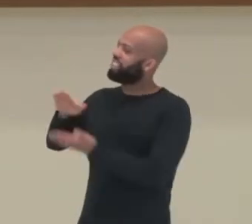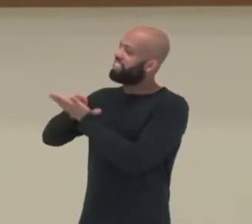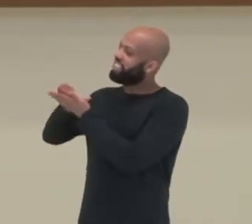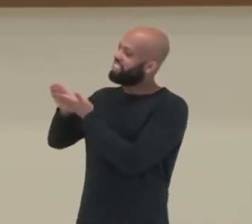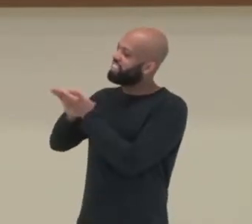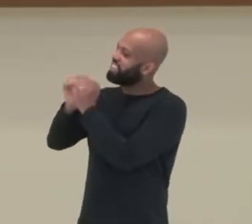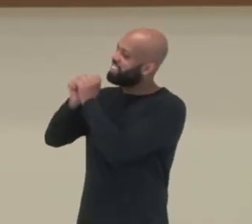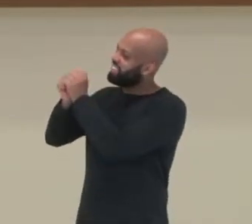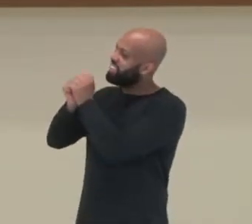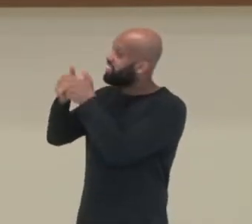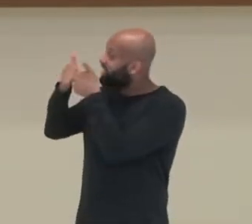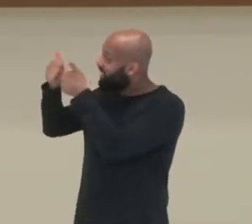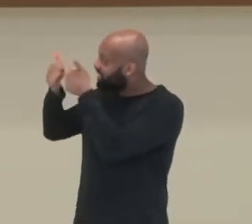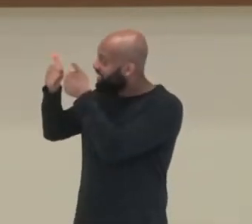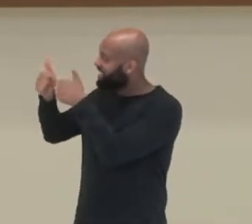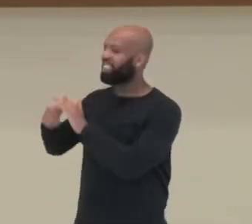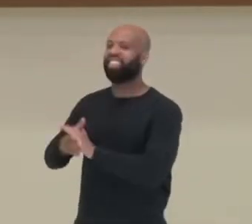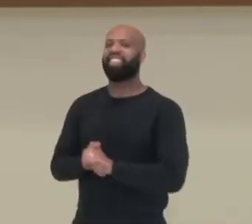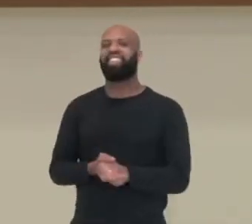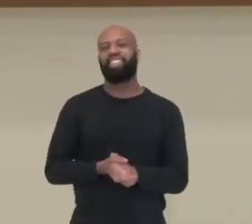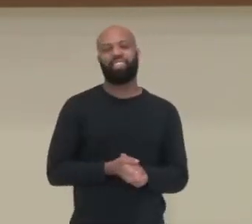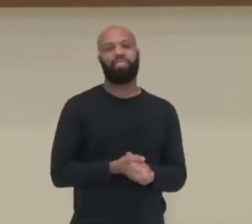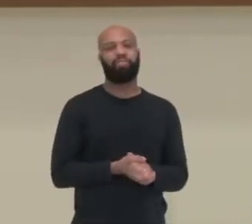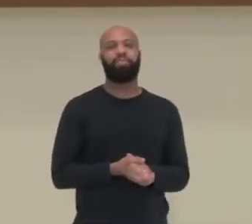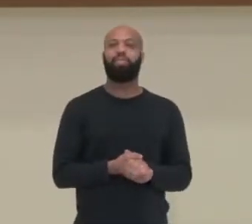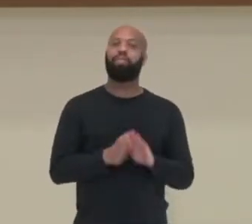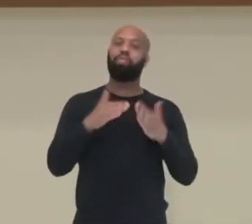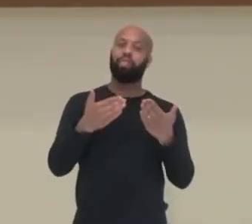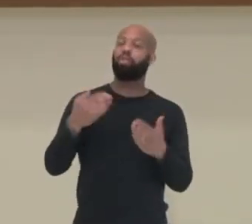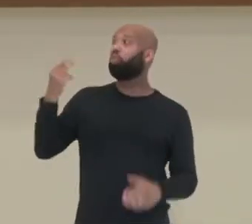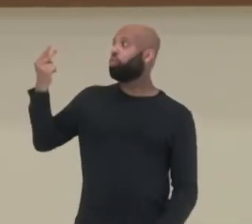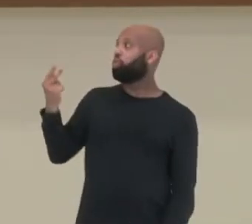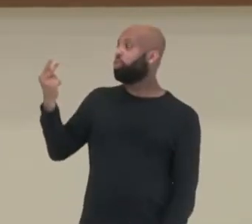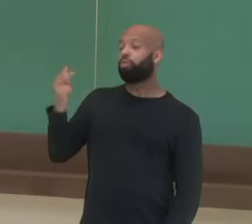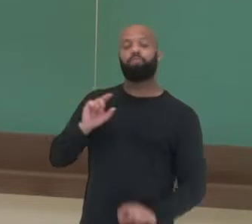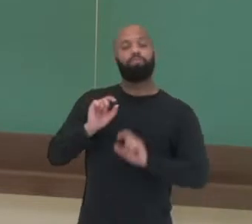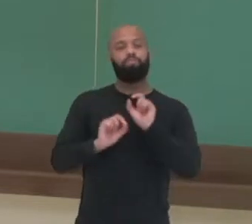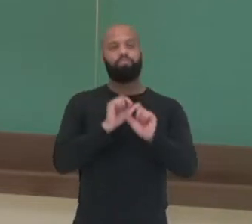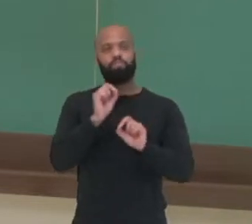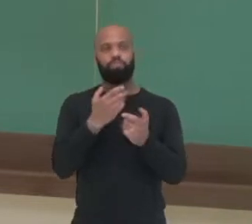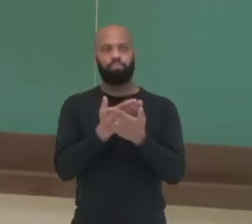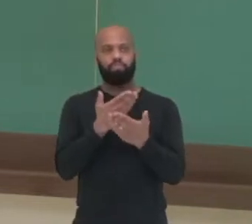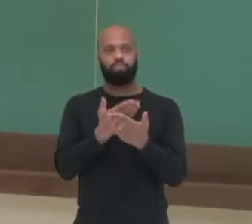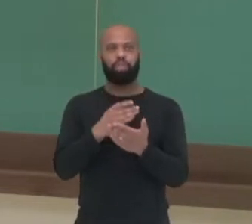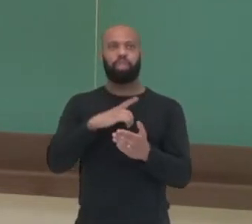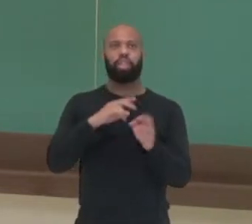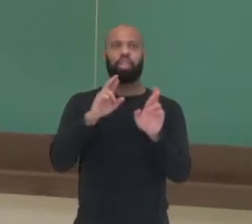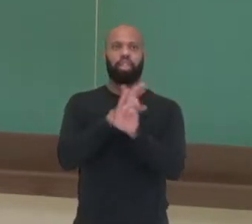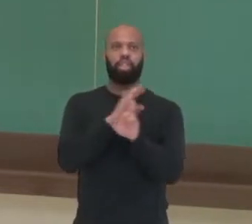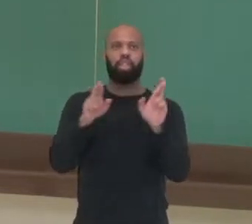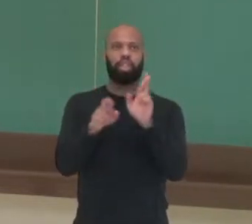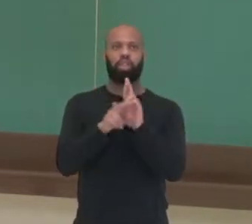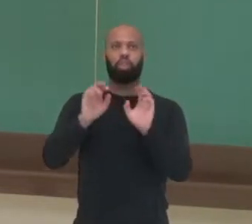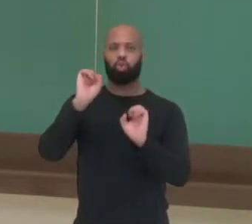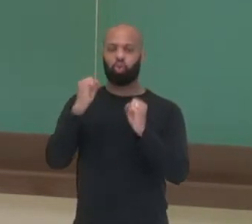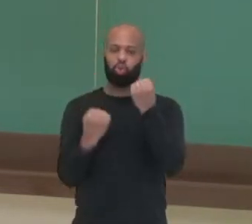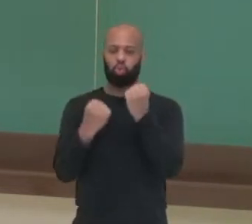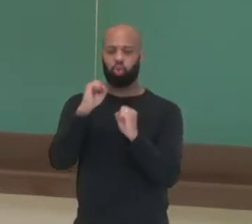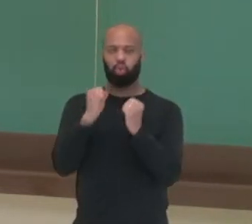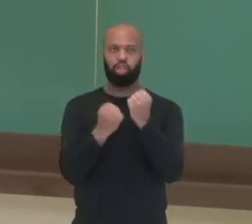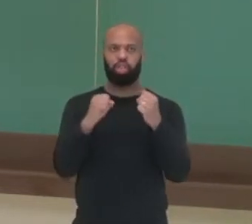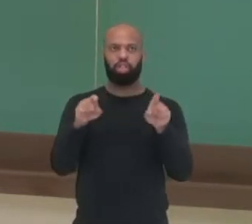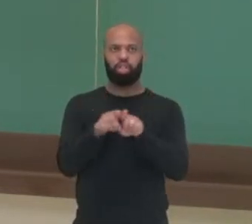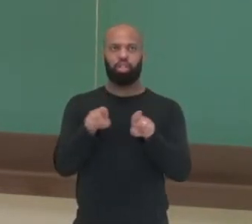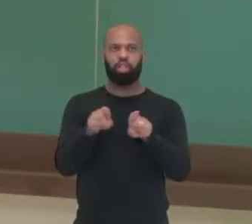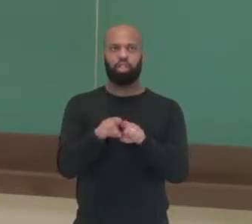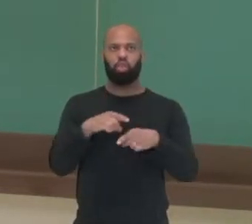sua presença, tudo bem? E a gente está aqui para falar sobre a relação das ginásticas e os